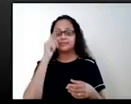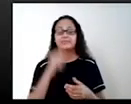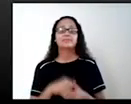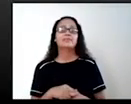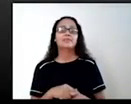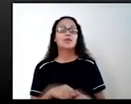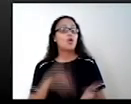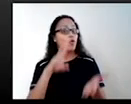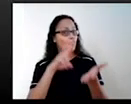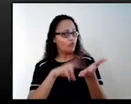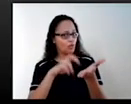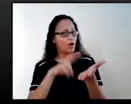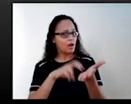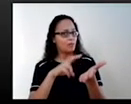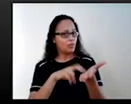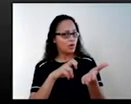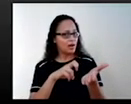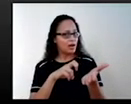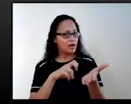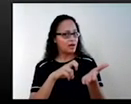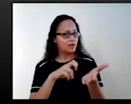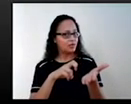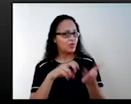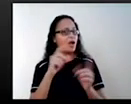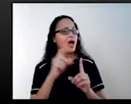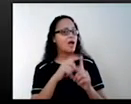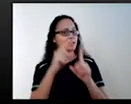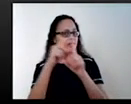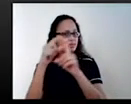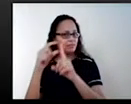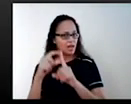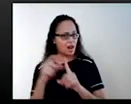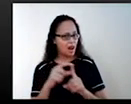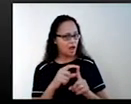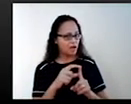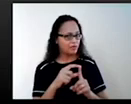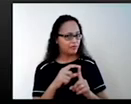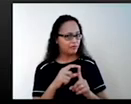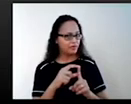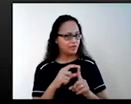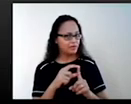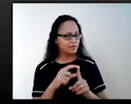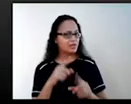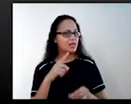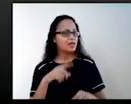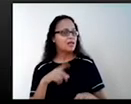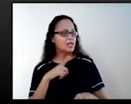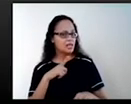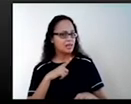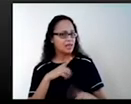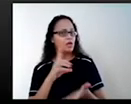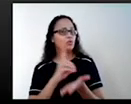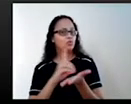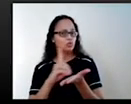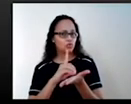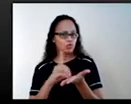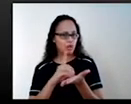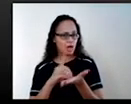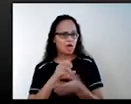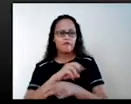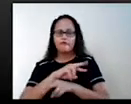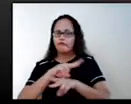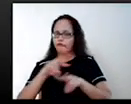um vocabulário, né, das nossas palavras do nosso dia a dia que estão lá no dicionário, muitas